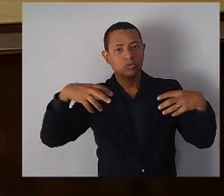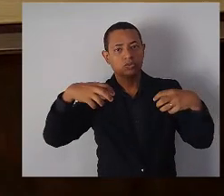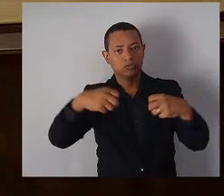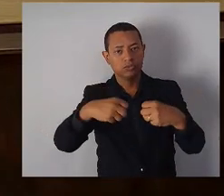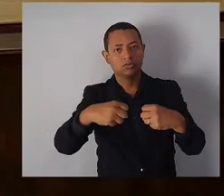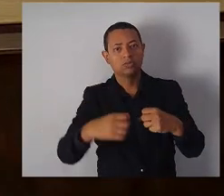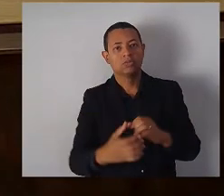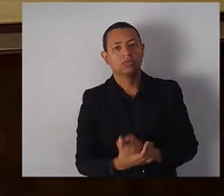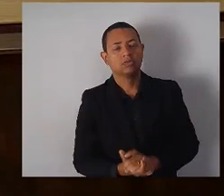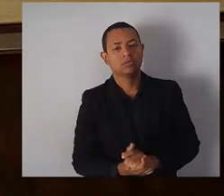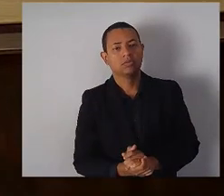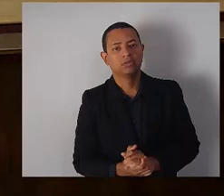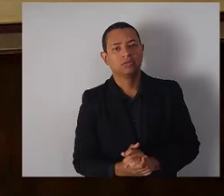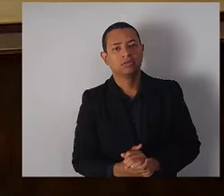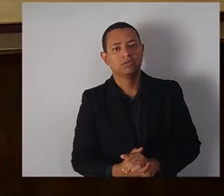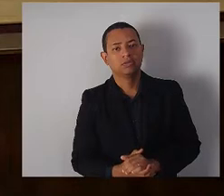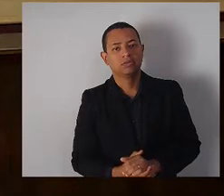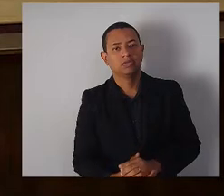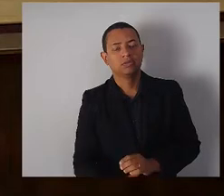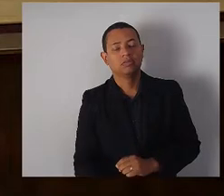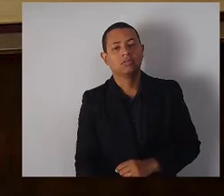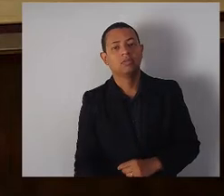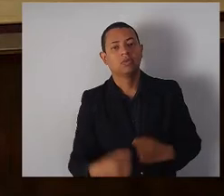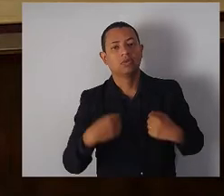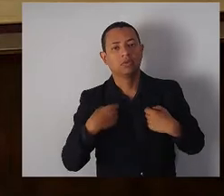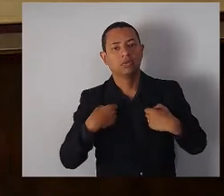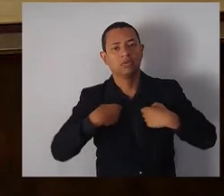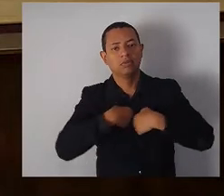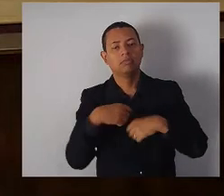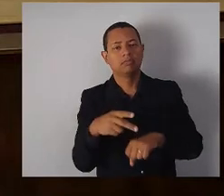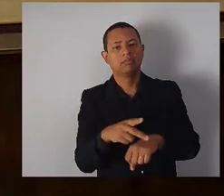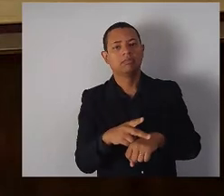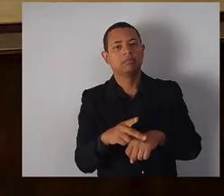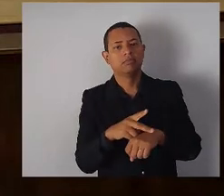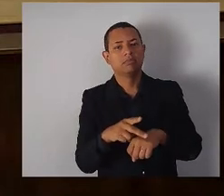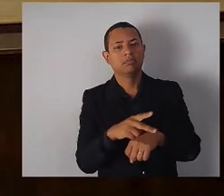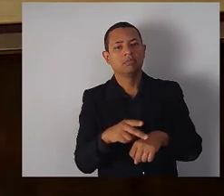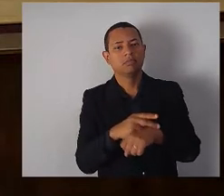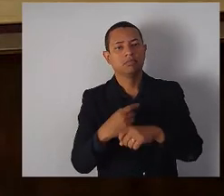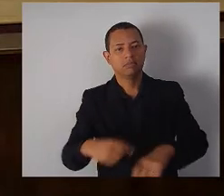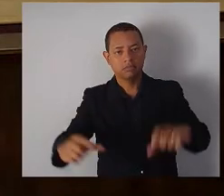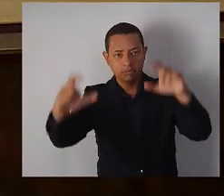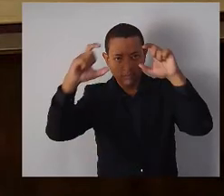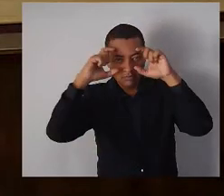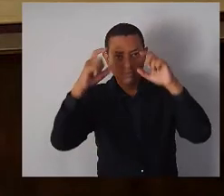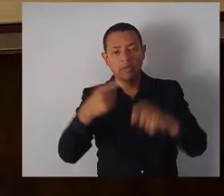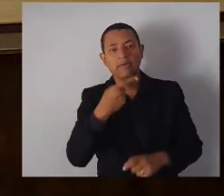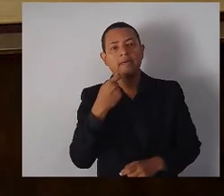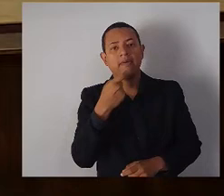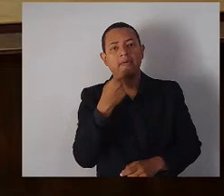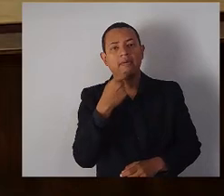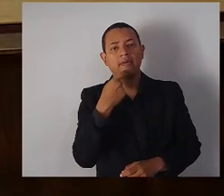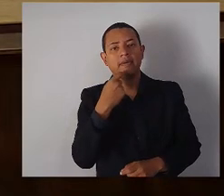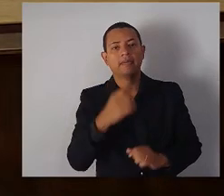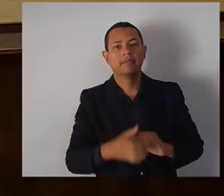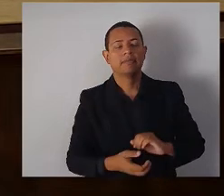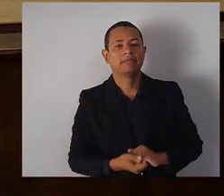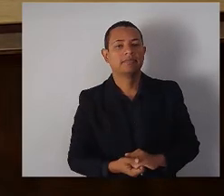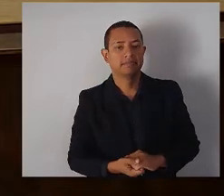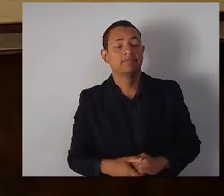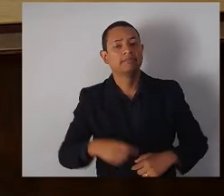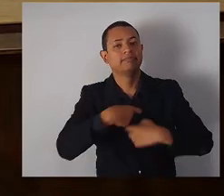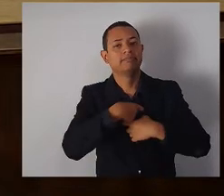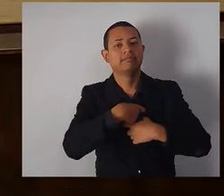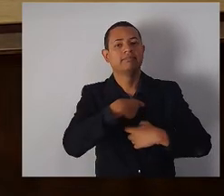escuros, usando terno preto, óculos vermelhos e